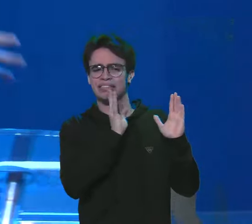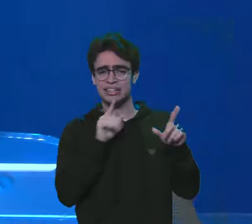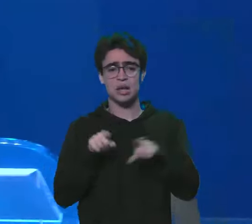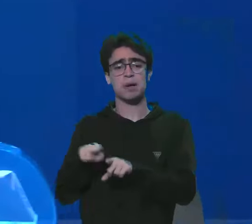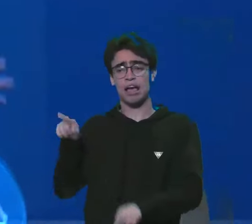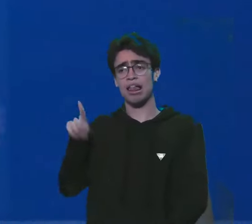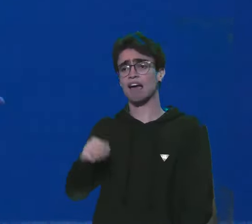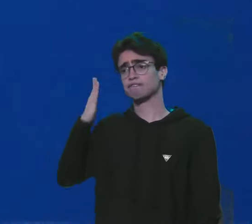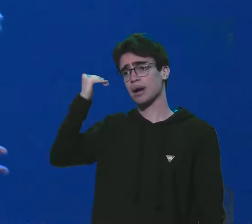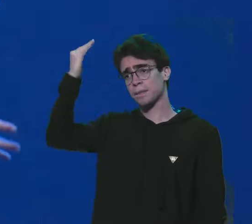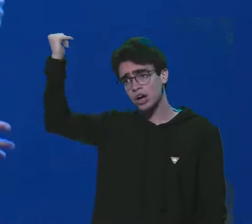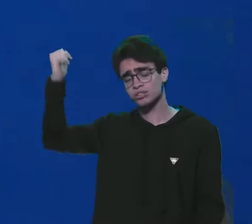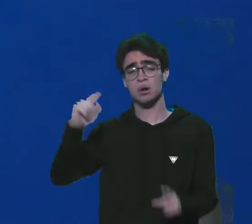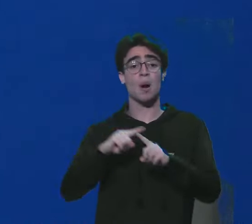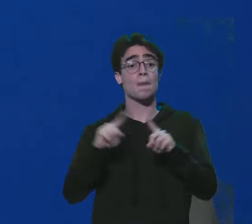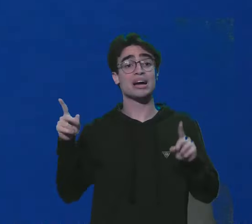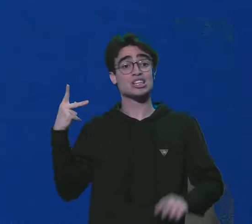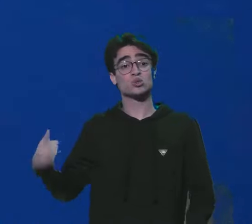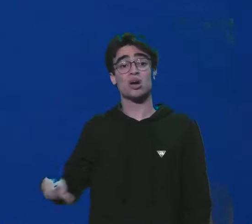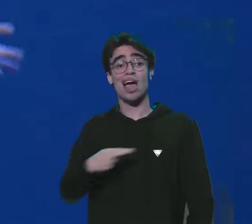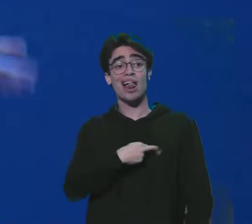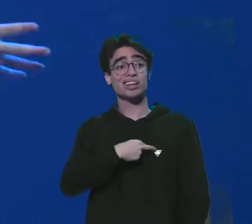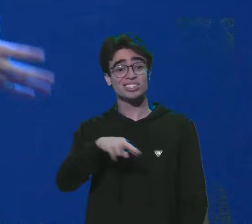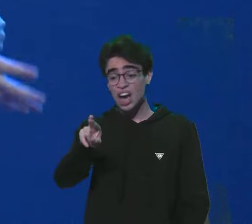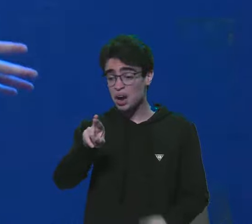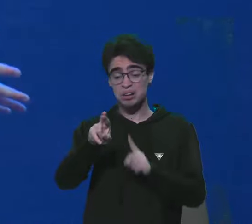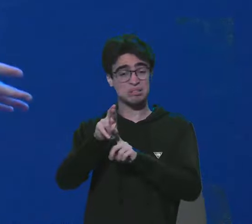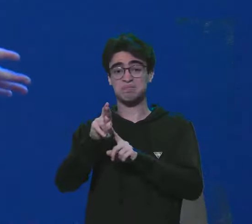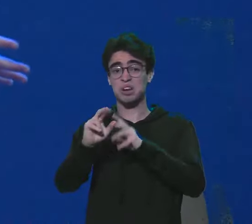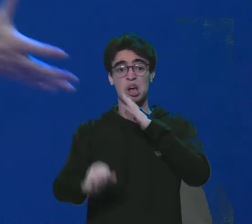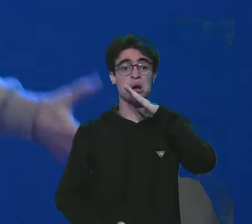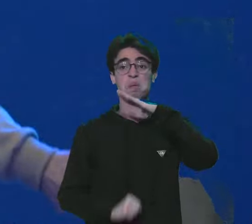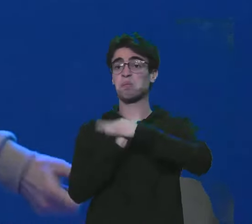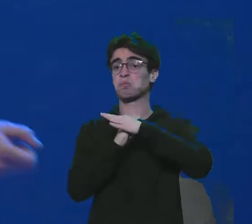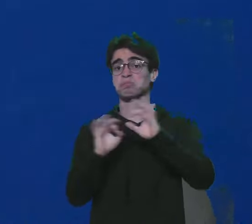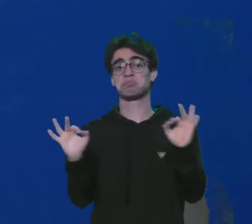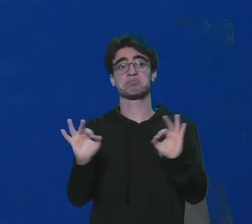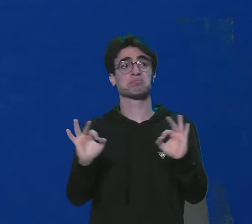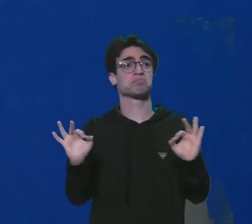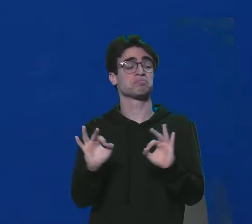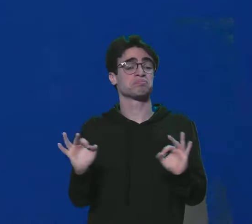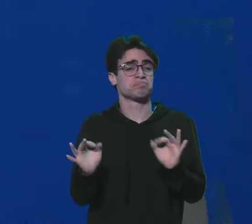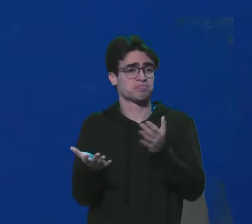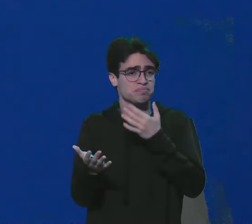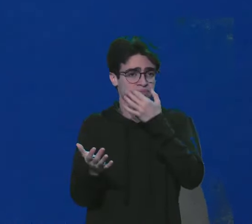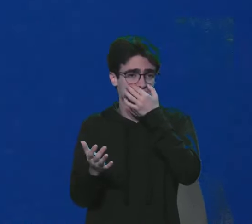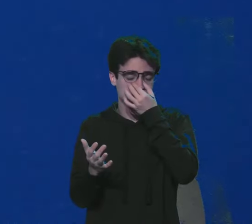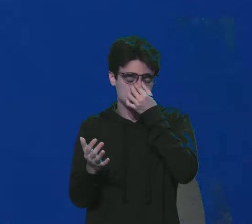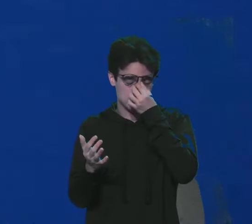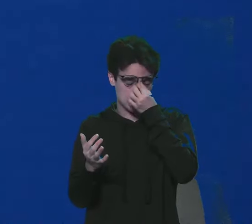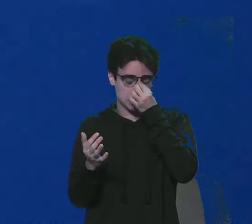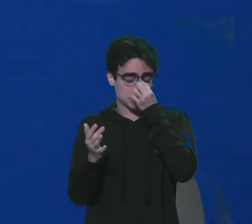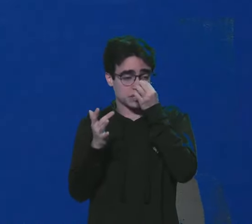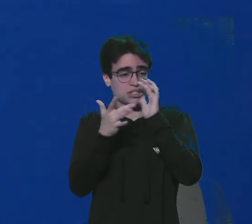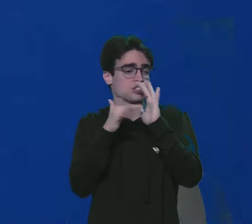conhecido, mas a religião dele não foi o suficiente para curar a filha dele. Apenas